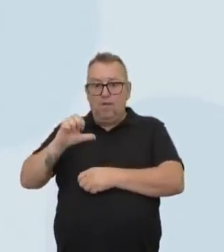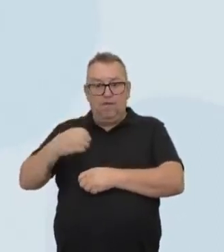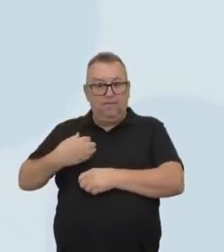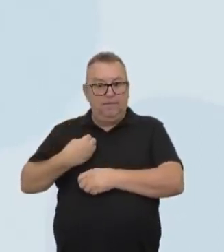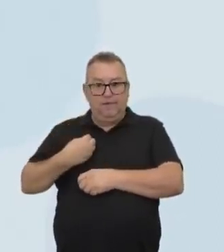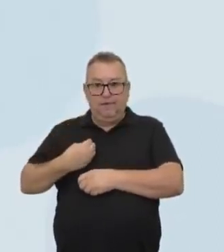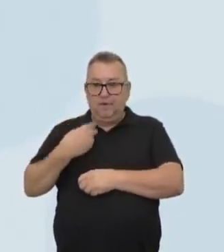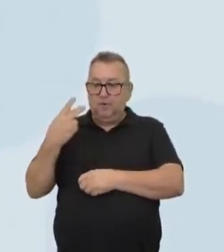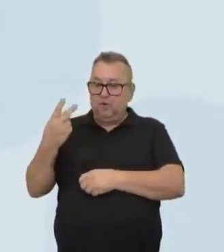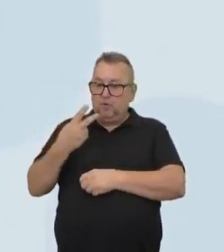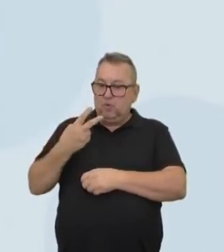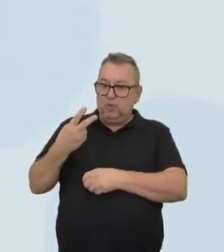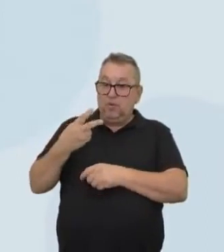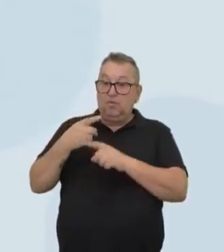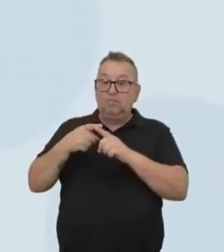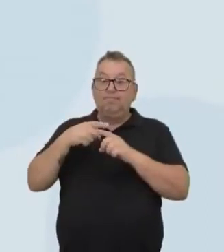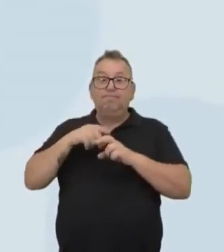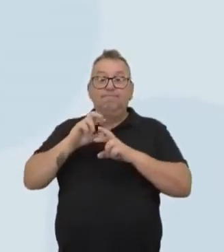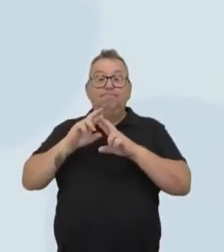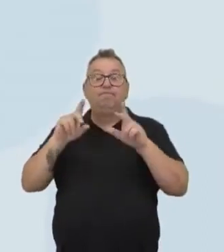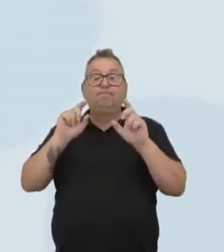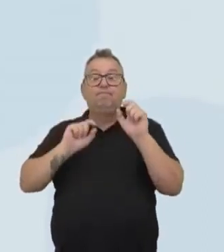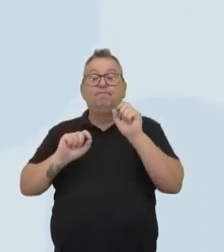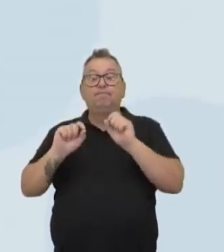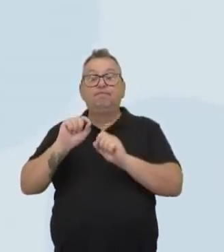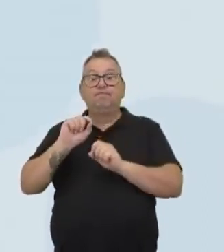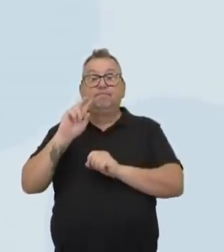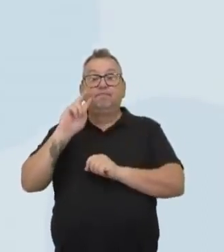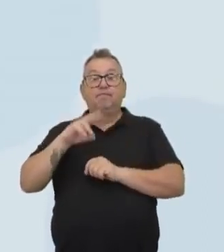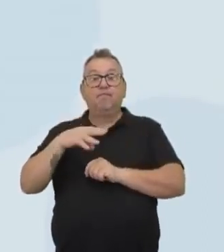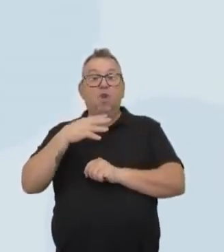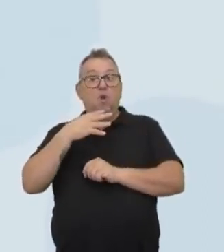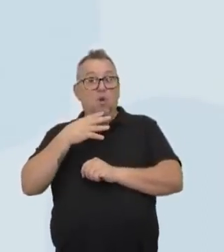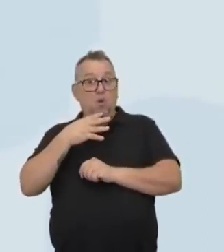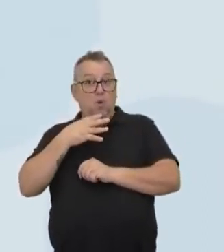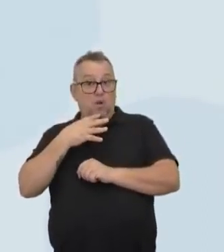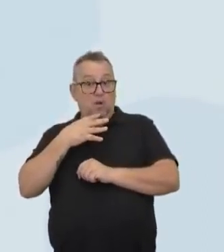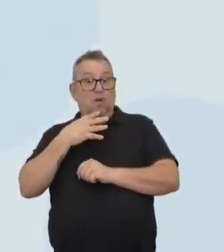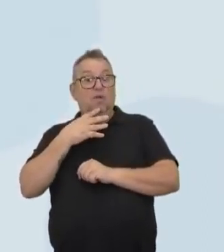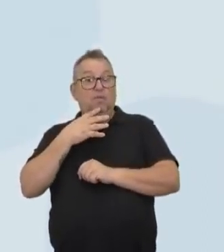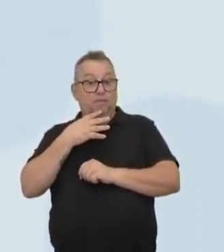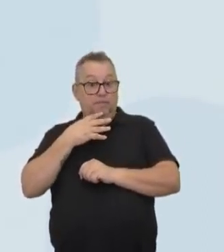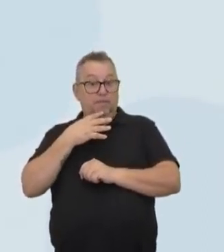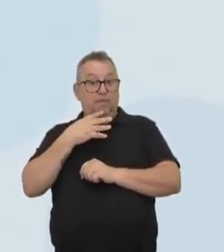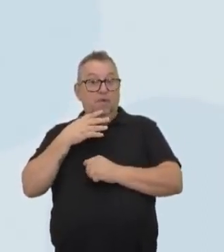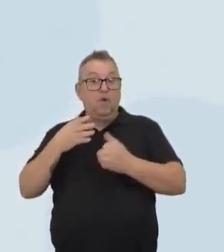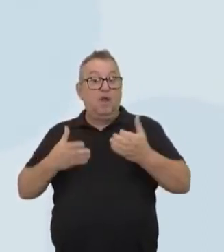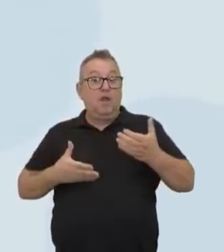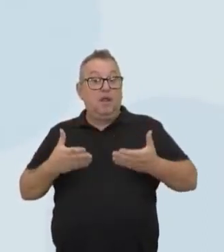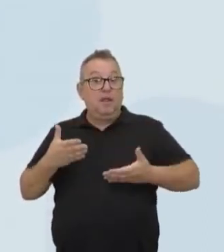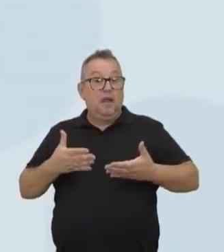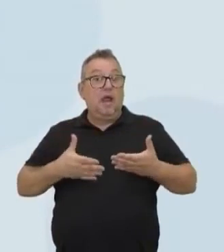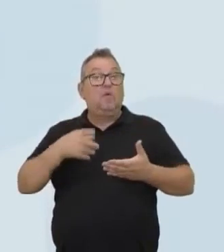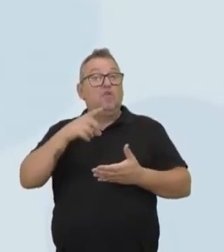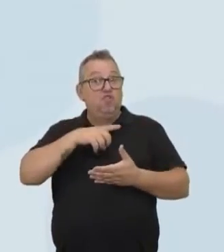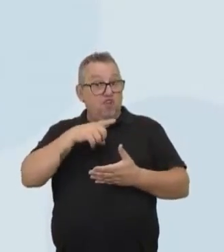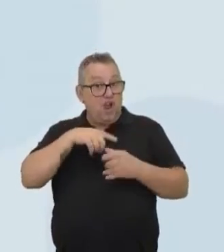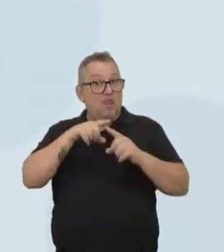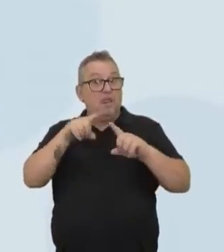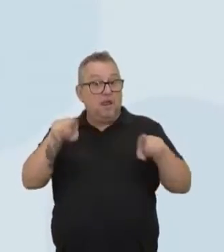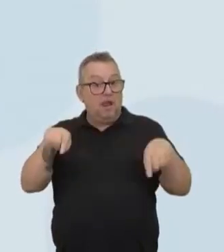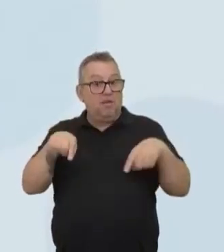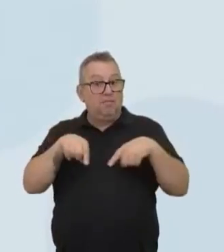bem? Só que tem uma diferença. E essa diferença a gente precisa pontuar. Servos, eles possuíam